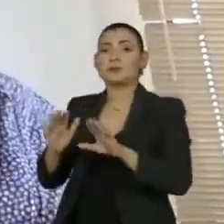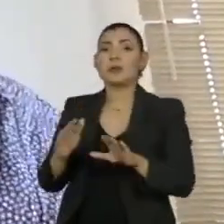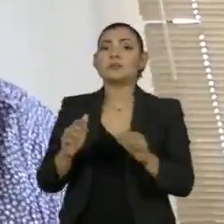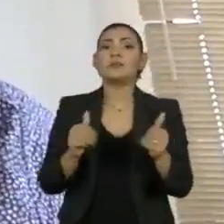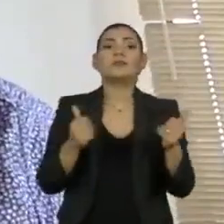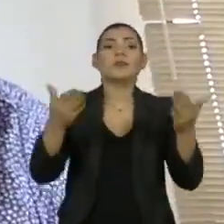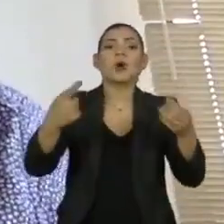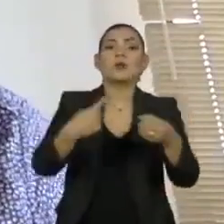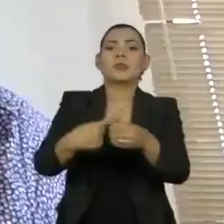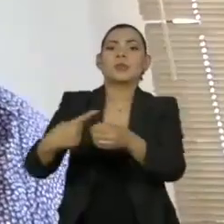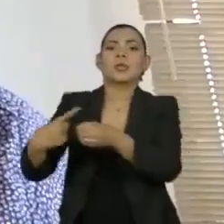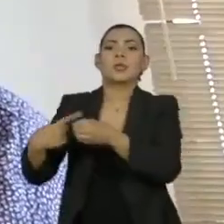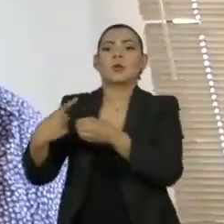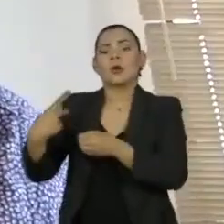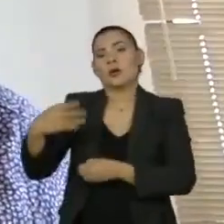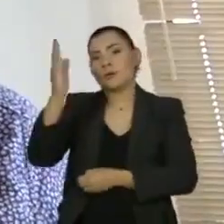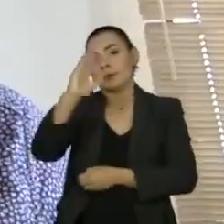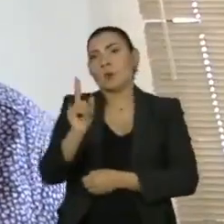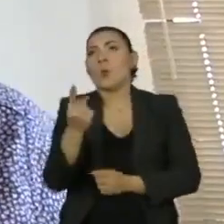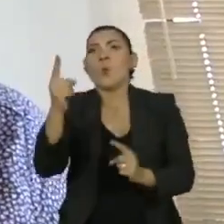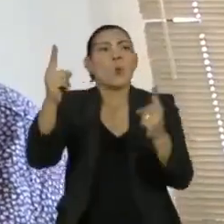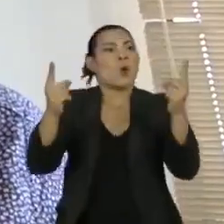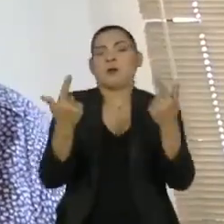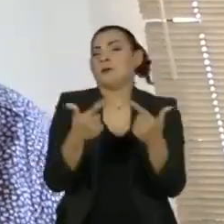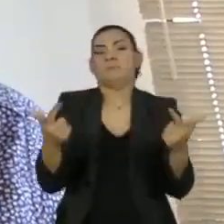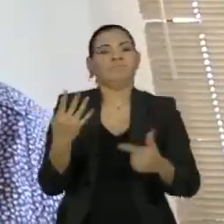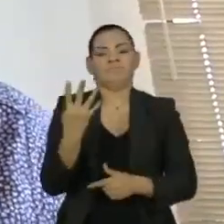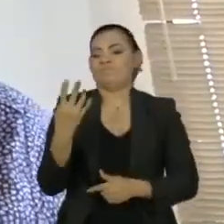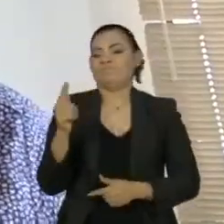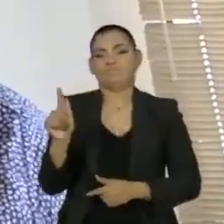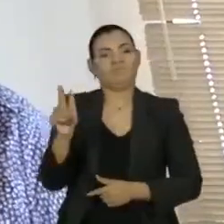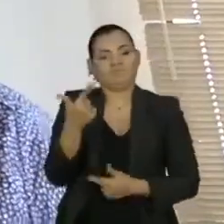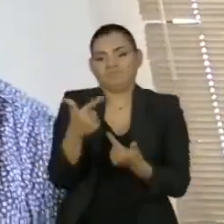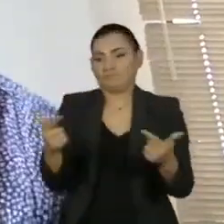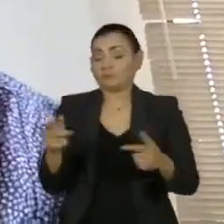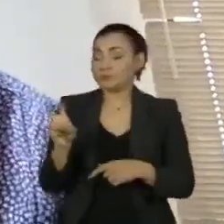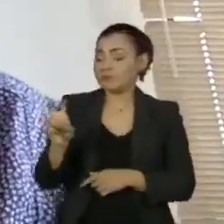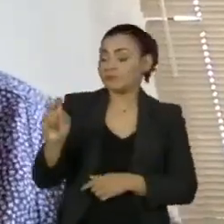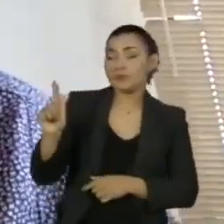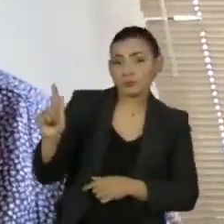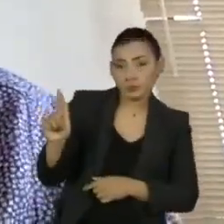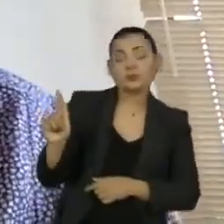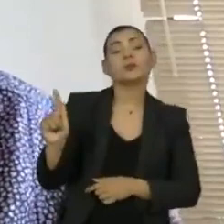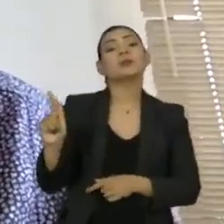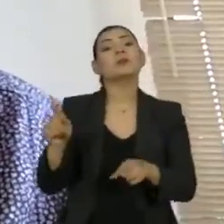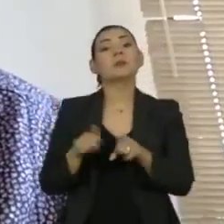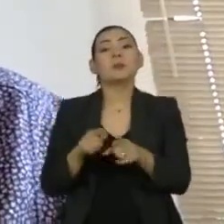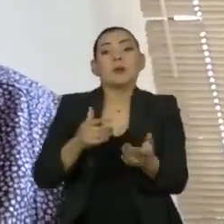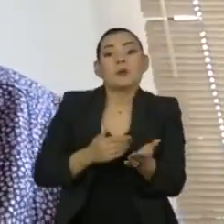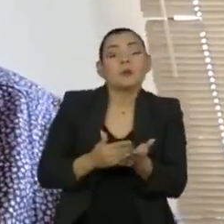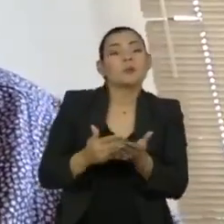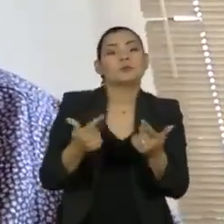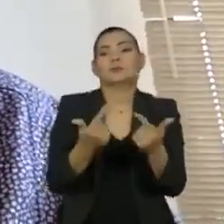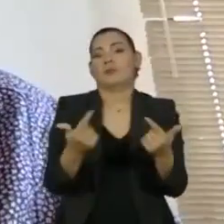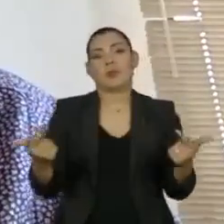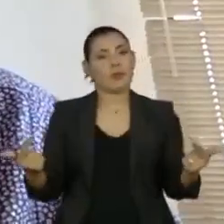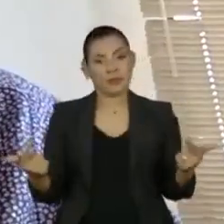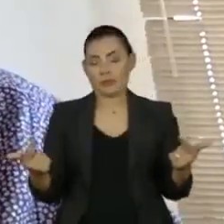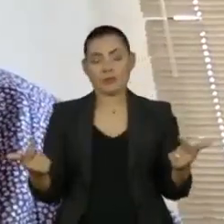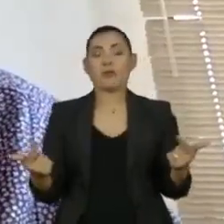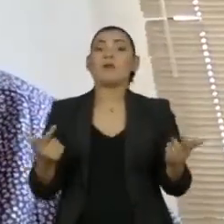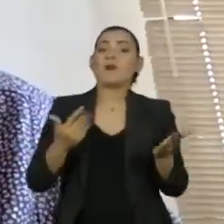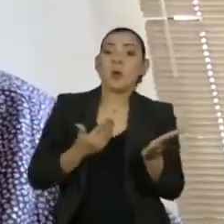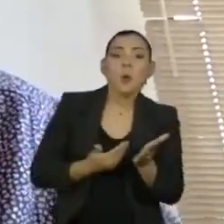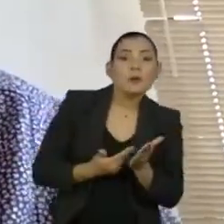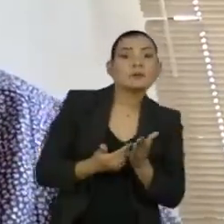grandes cidades, como por exemplo o interior do Brasil, ainda não temos 4G e o 5G deve ocorrer o mesmo. Deve surgir